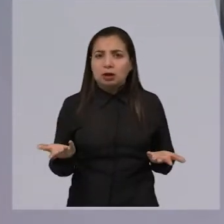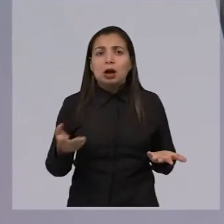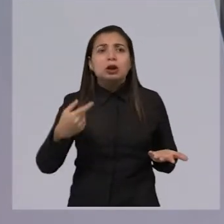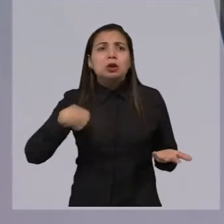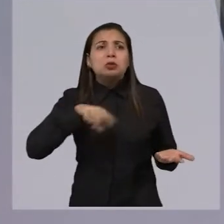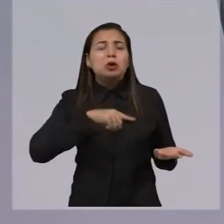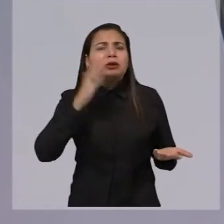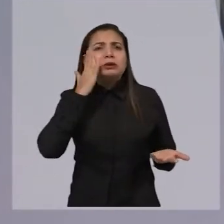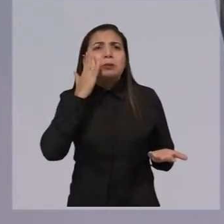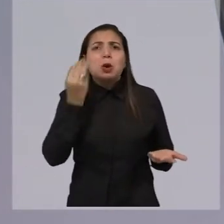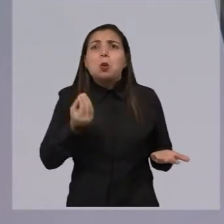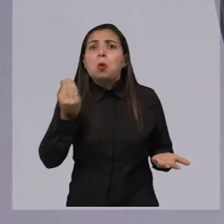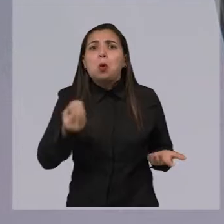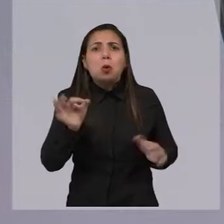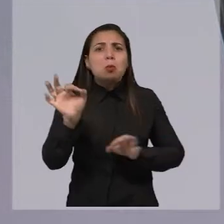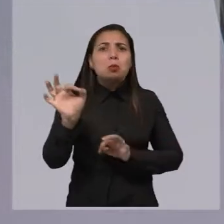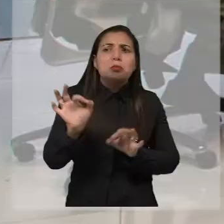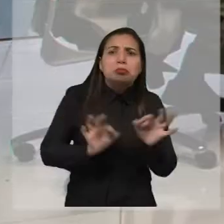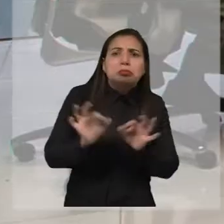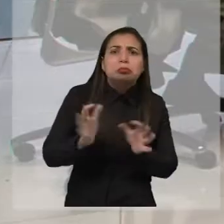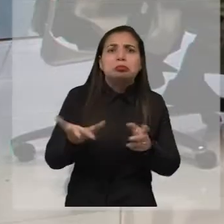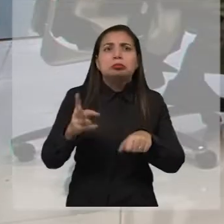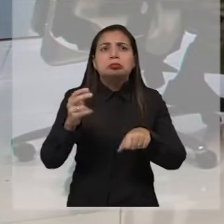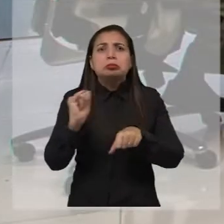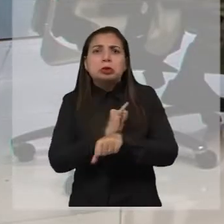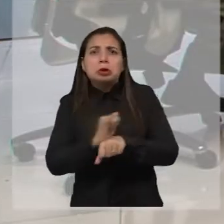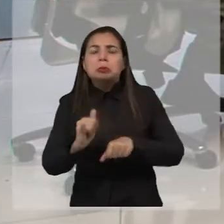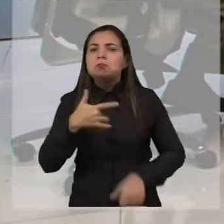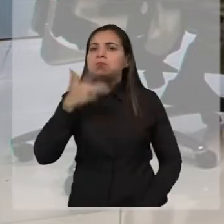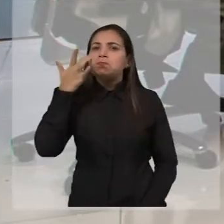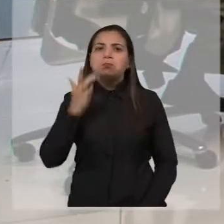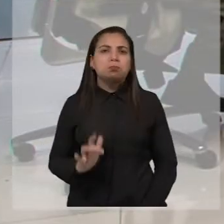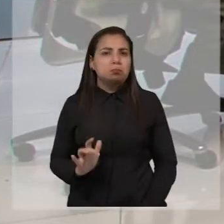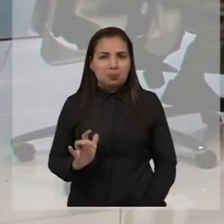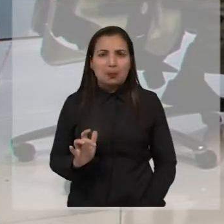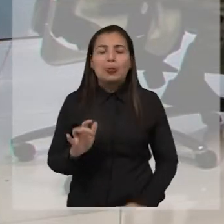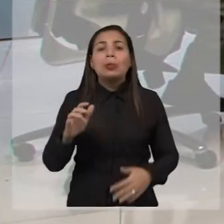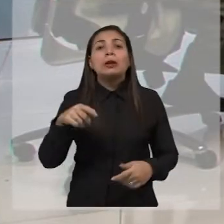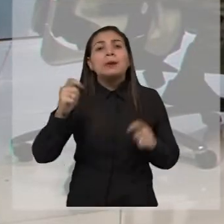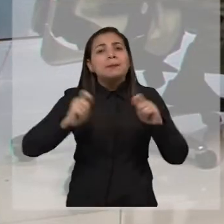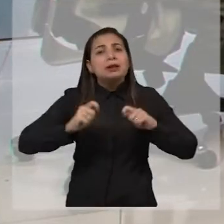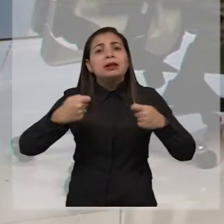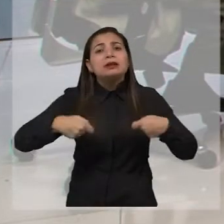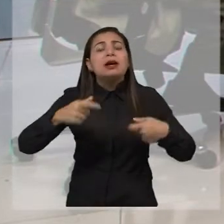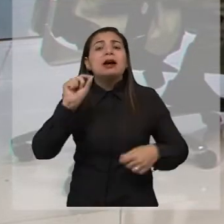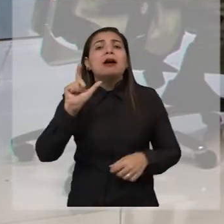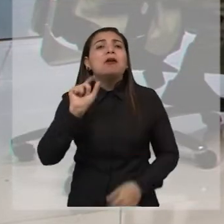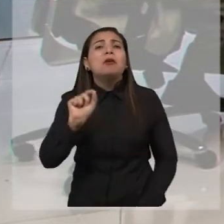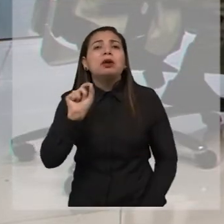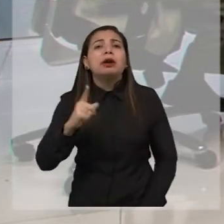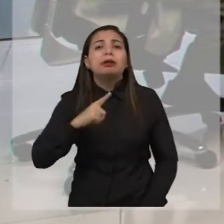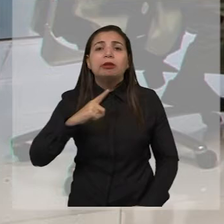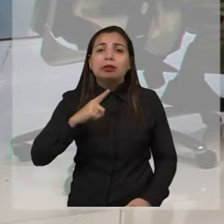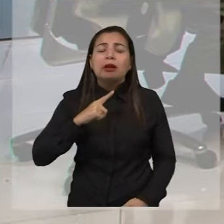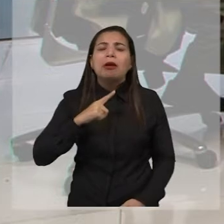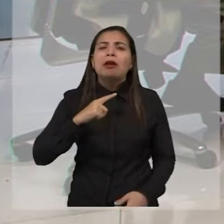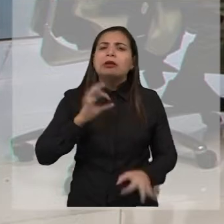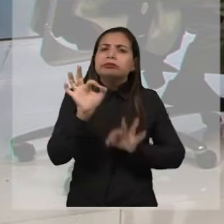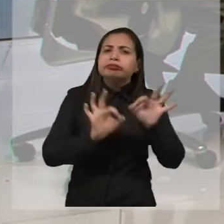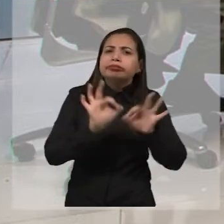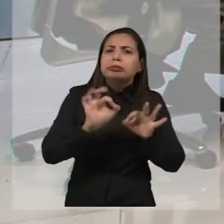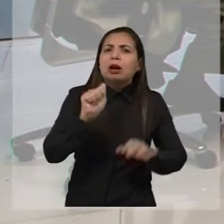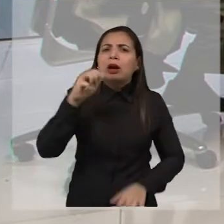não sei como é que você vai conseguir fazer isso. Se você tem 70%... Já seria importantíssimo que todas elas tivessem uma administração, todos esses presídios, uma administração,